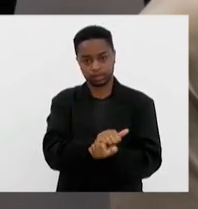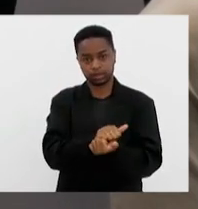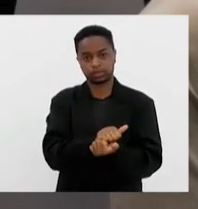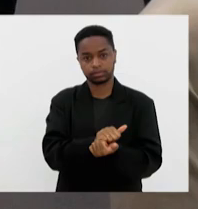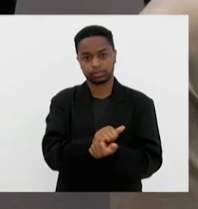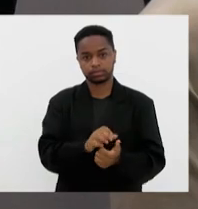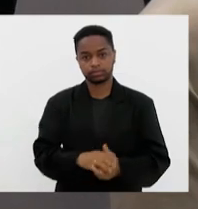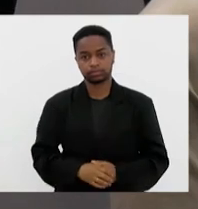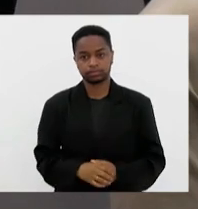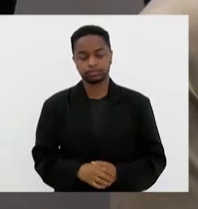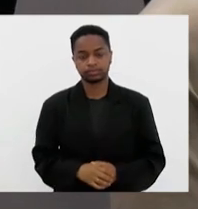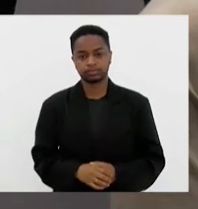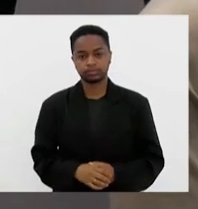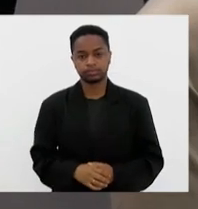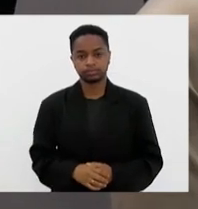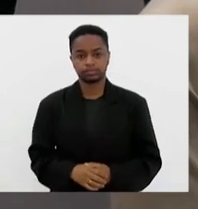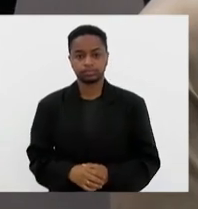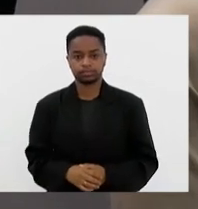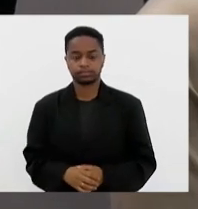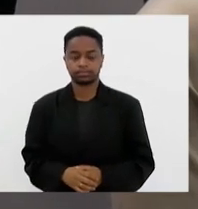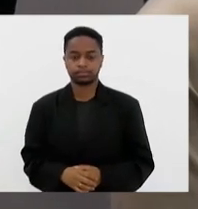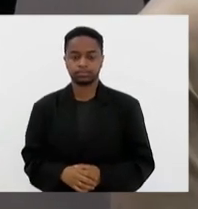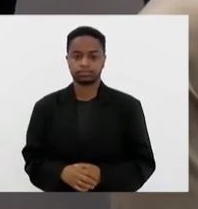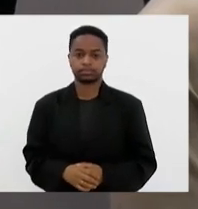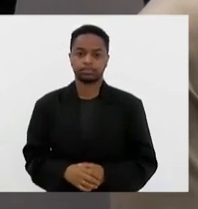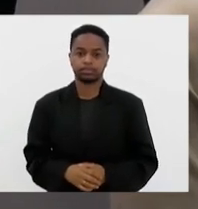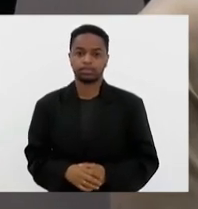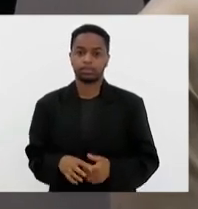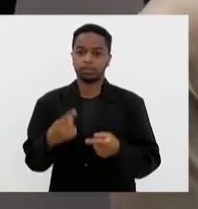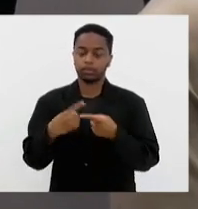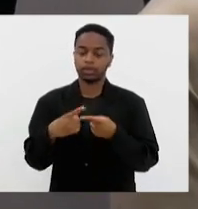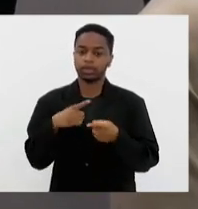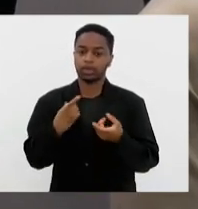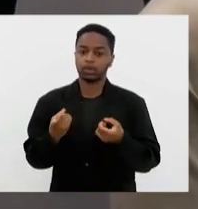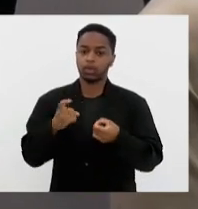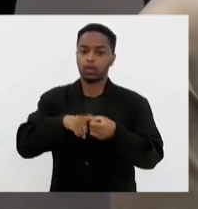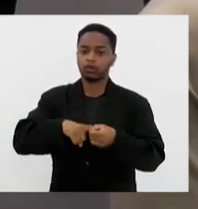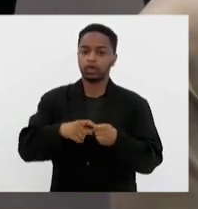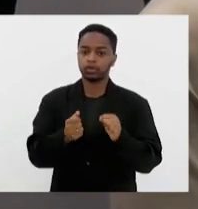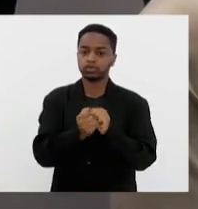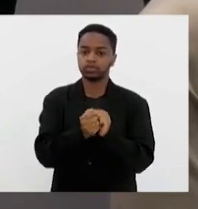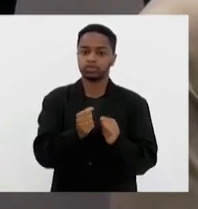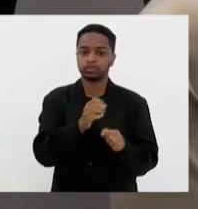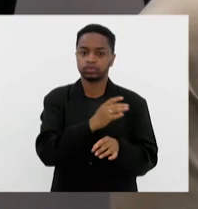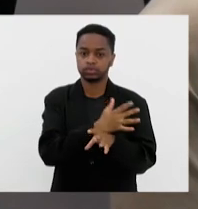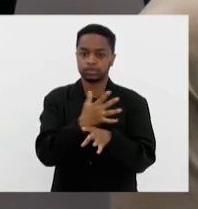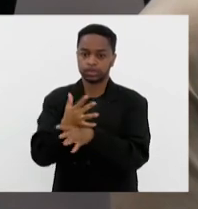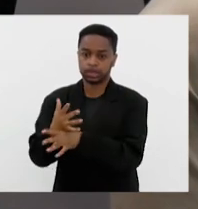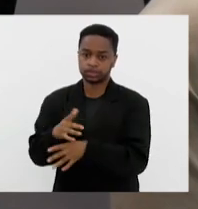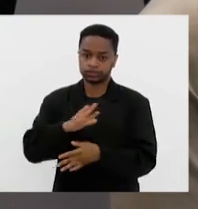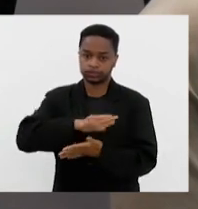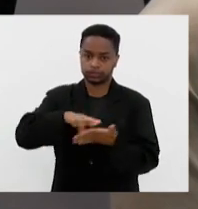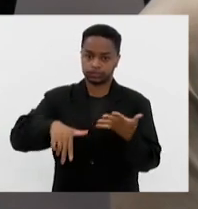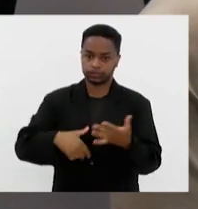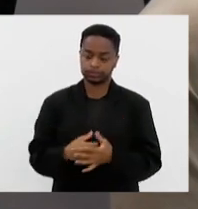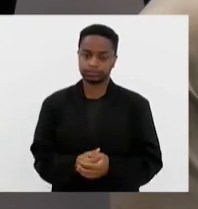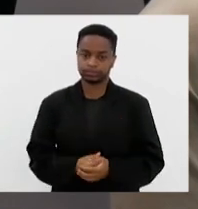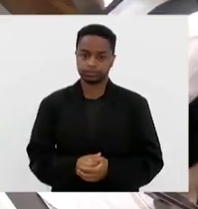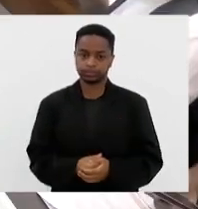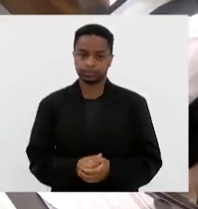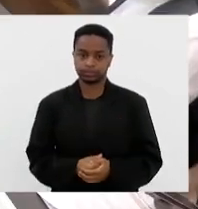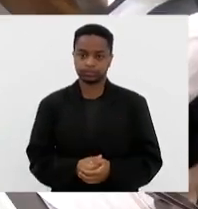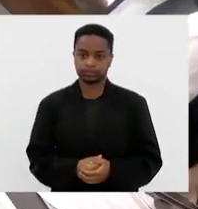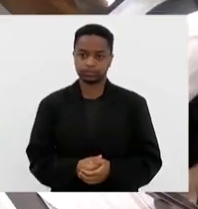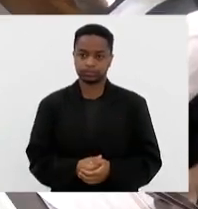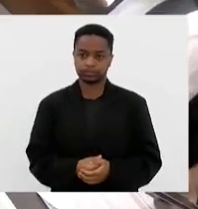FEMPO. Perfeito. Nessa coisa do convênio com os municípios. Perfeito. Então,